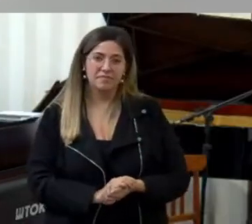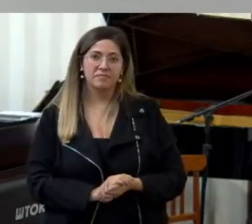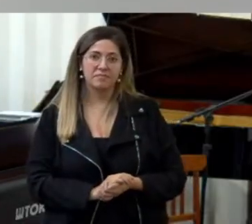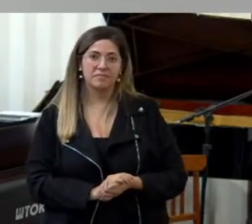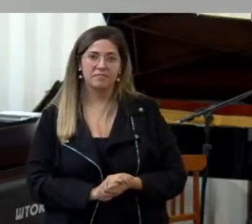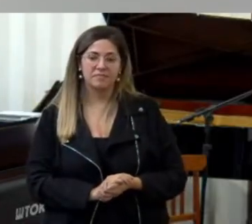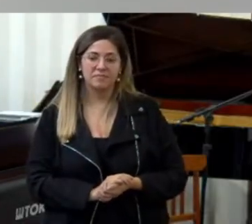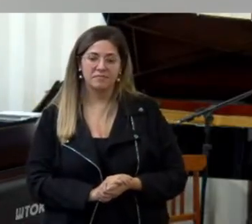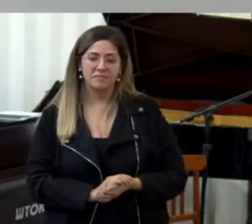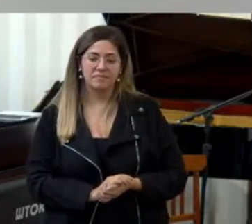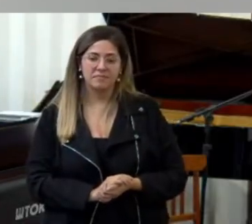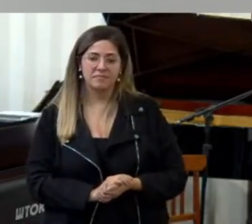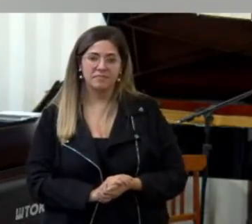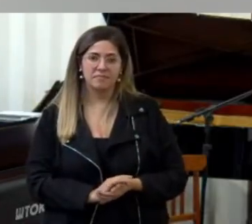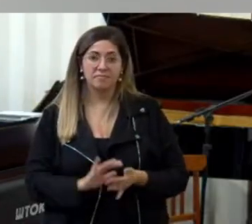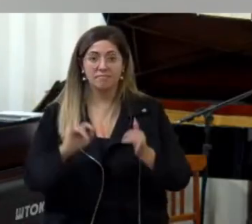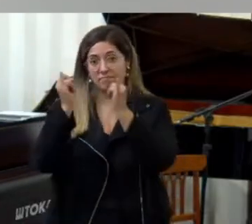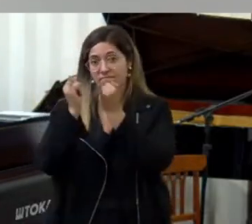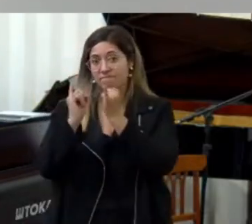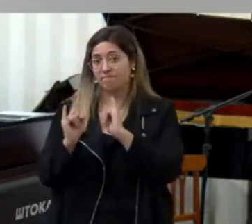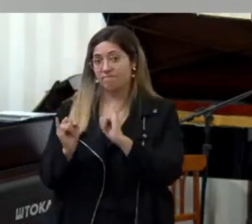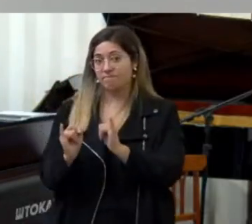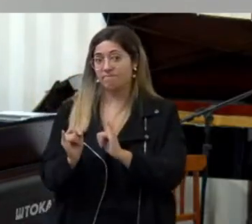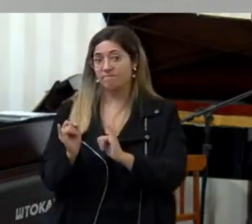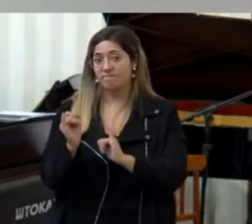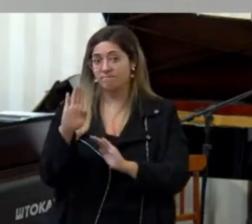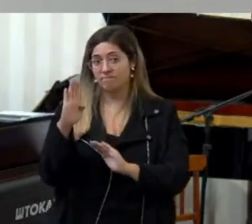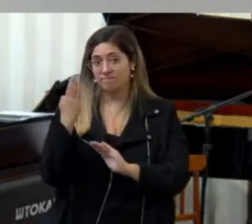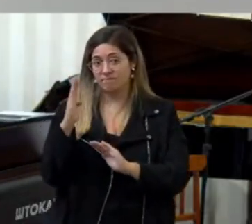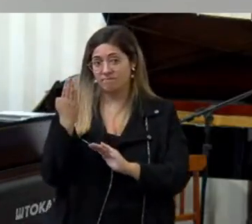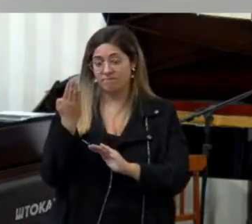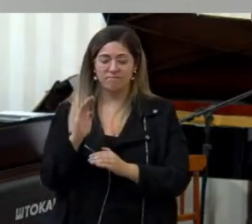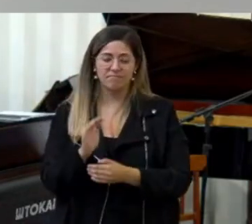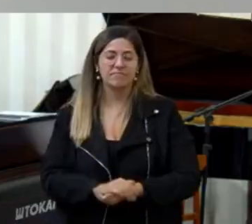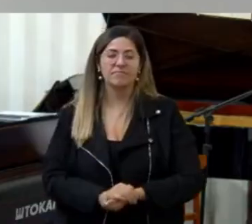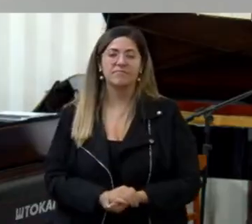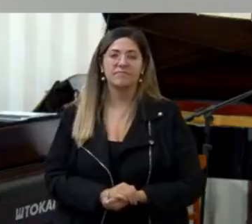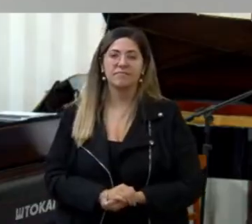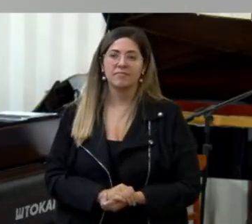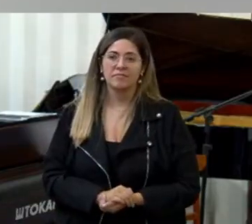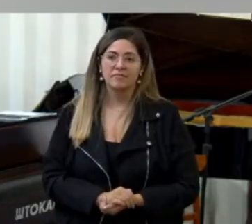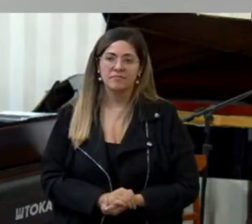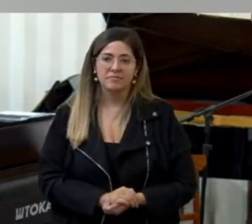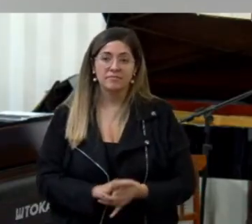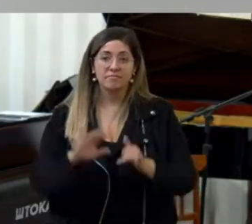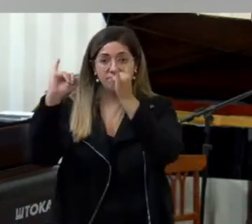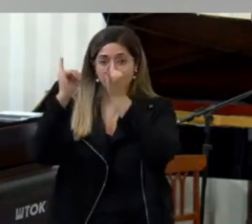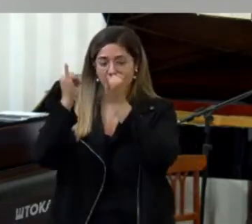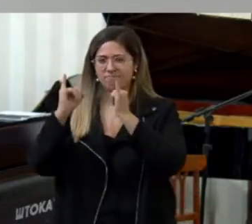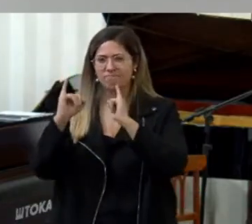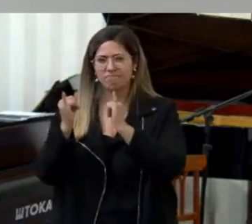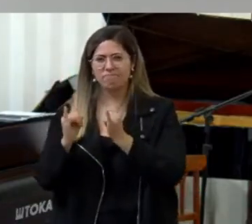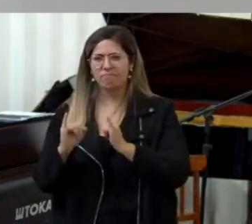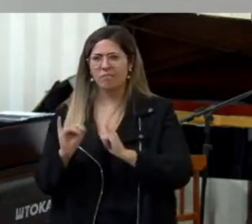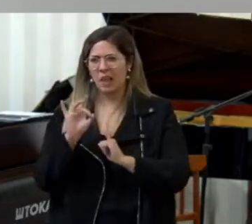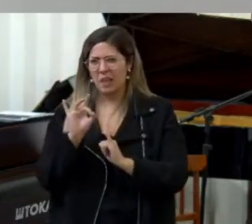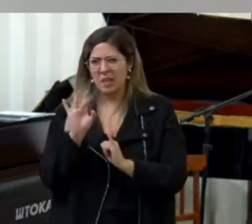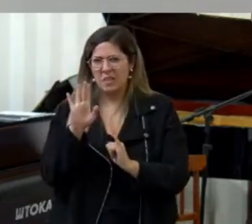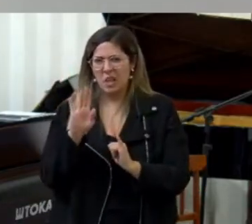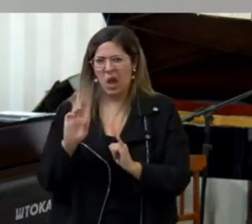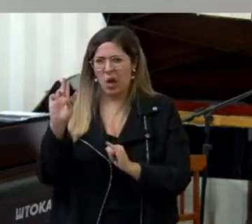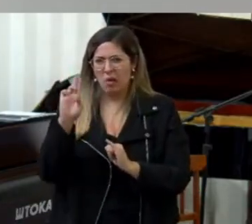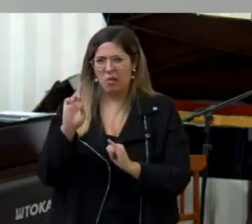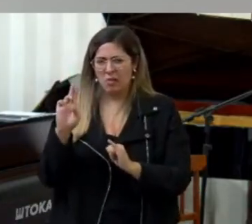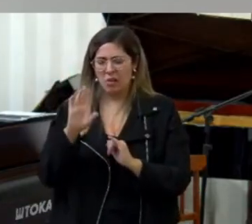inclusive, chamado Deuses Falsos, Tim Keller diz: a idolatria não é apenas uma